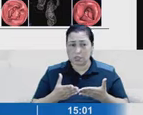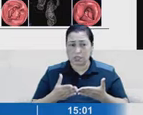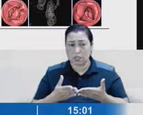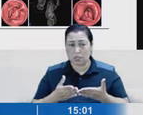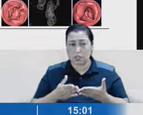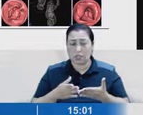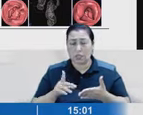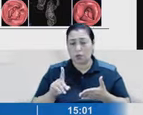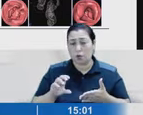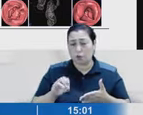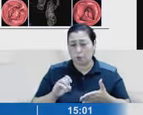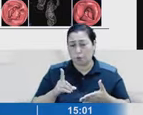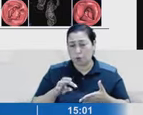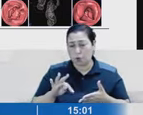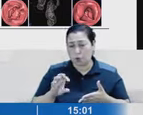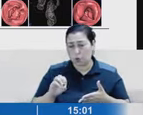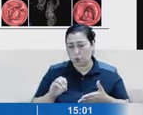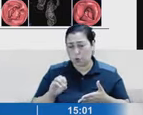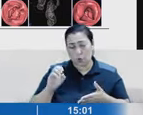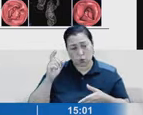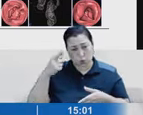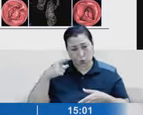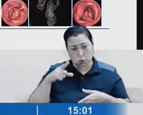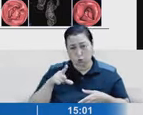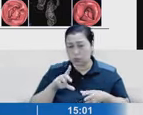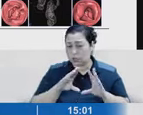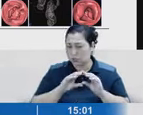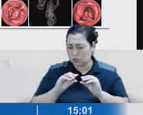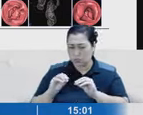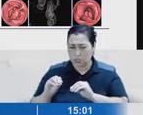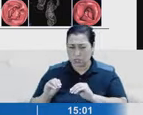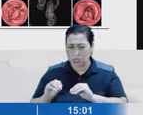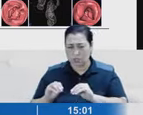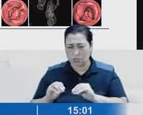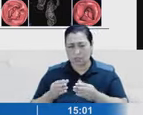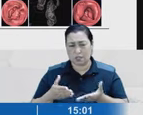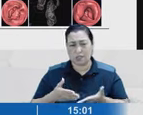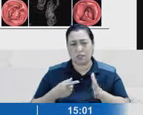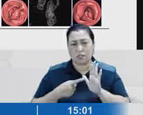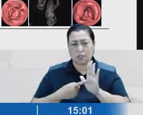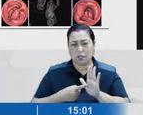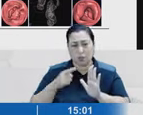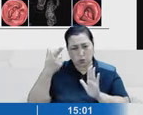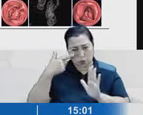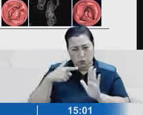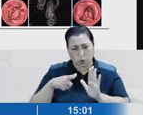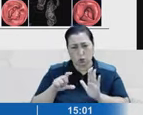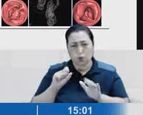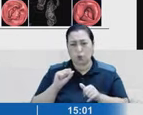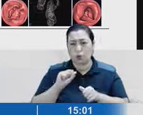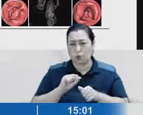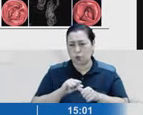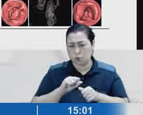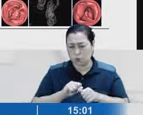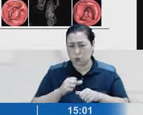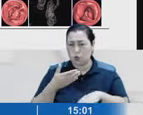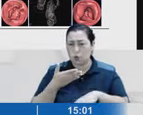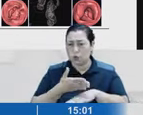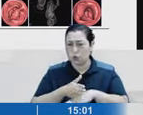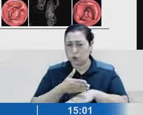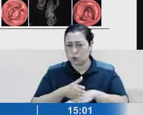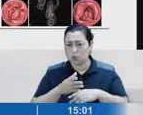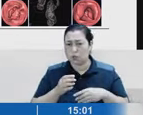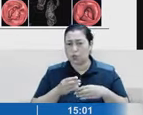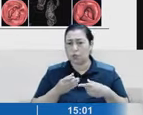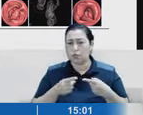virtual não consegue tirar. Somente a colonoscopia real que vai conseguir efetuar o tratamento. Tá?